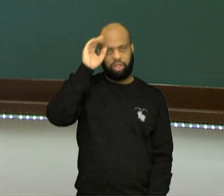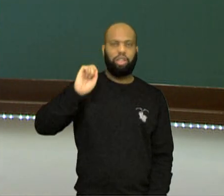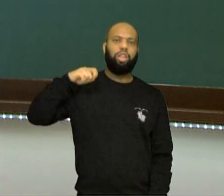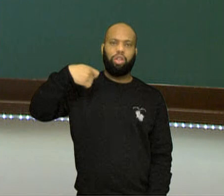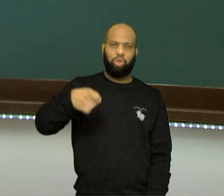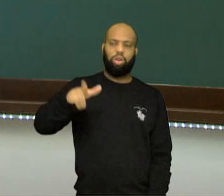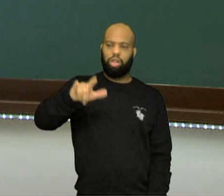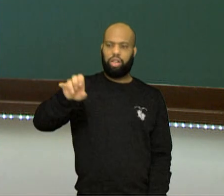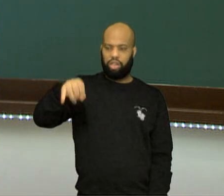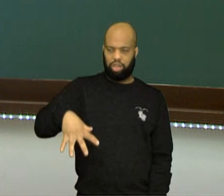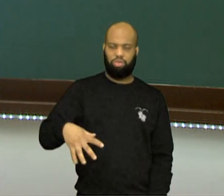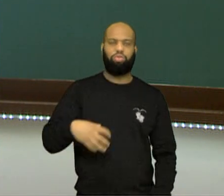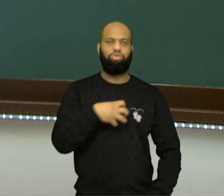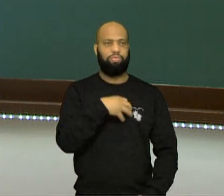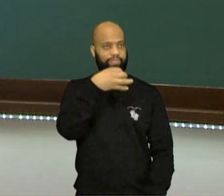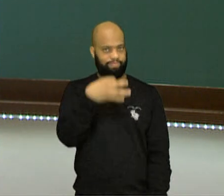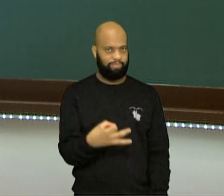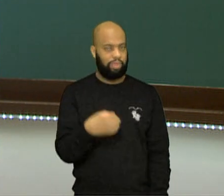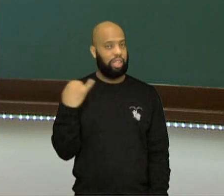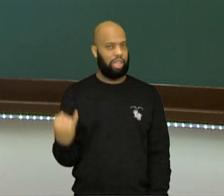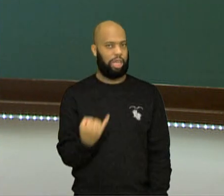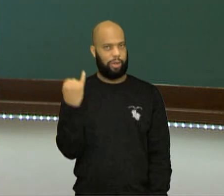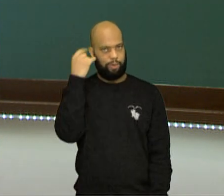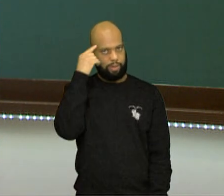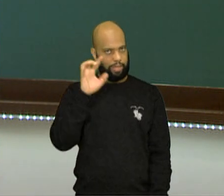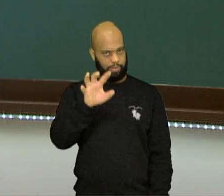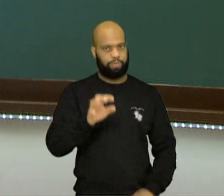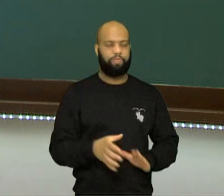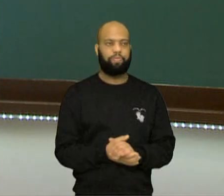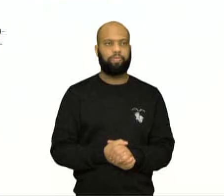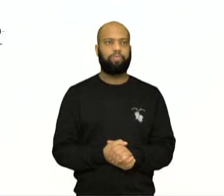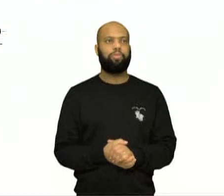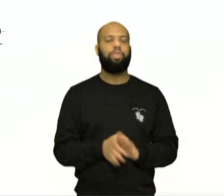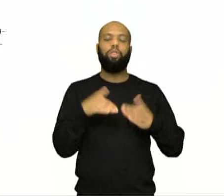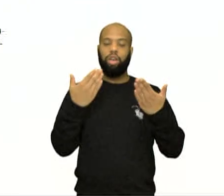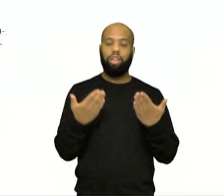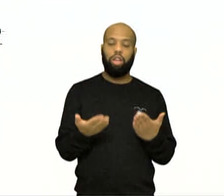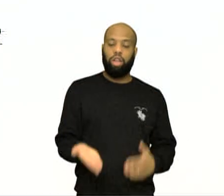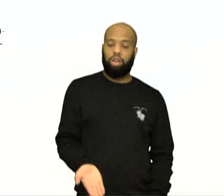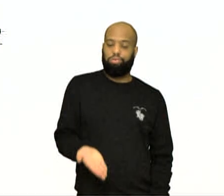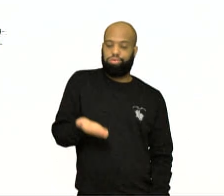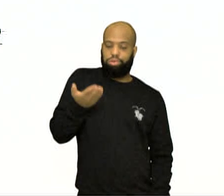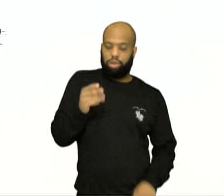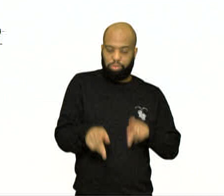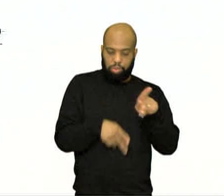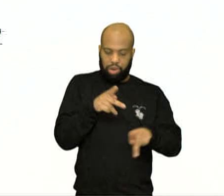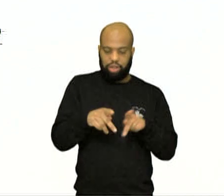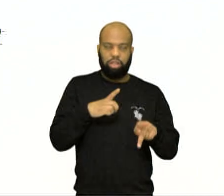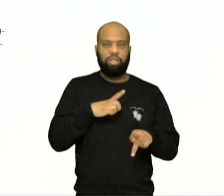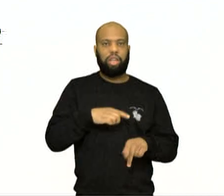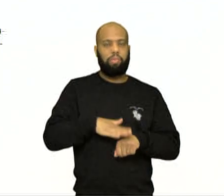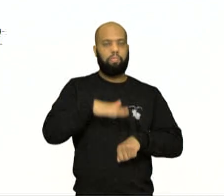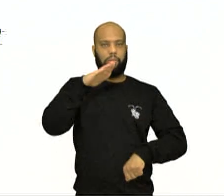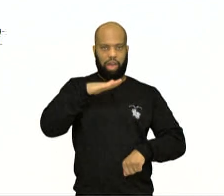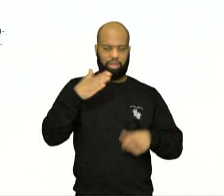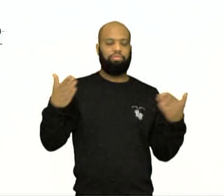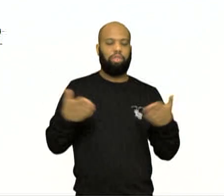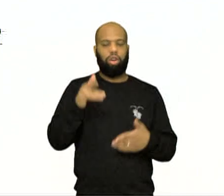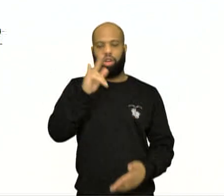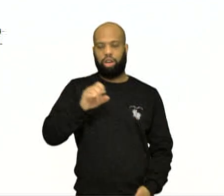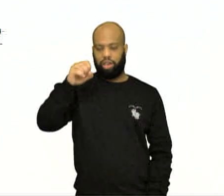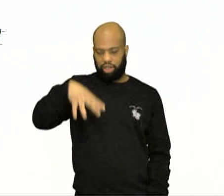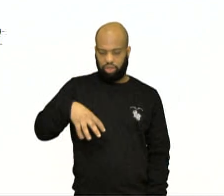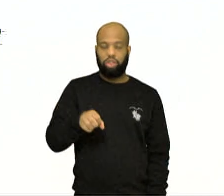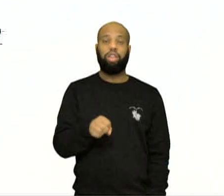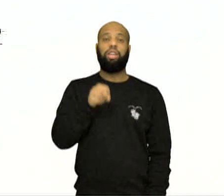ao descarte do lixo. Então, é importante pensar nisso, né? O aumento da população causa maior produção de lixo. Se a gente tem